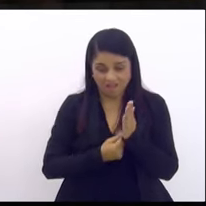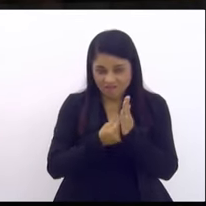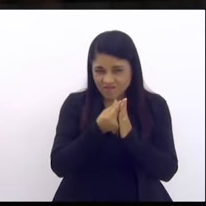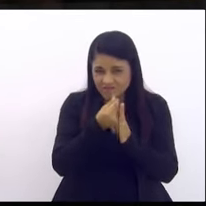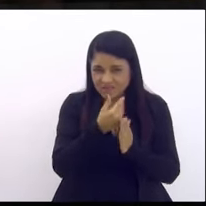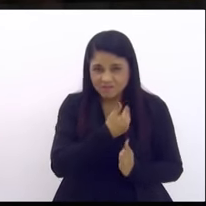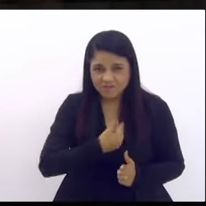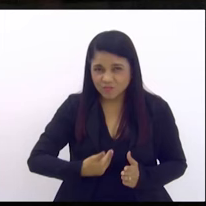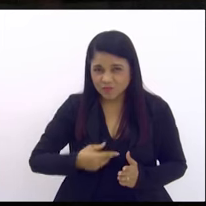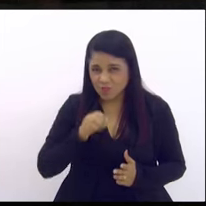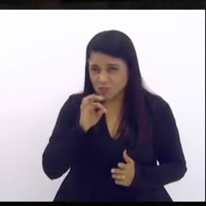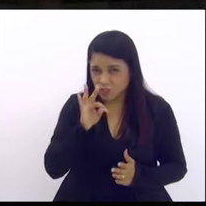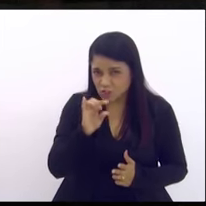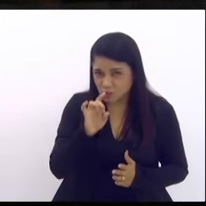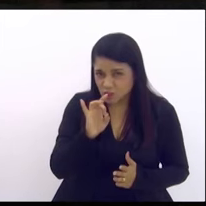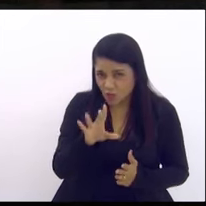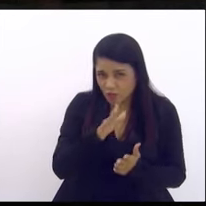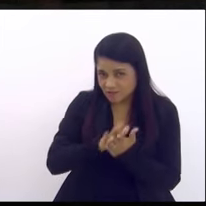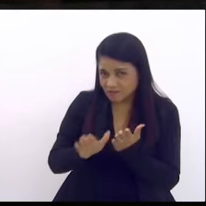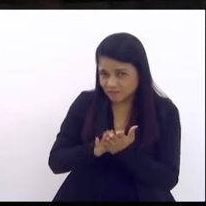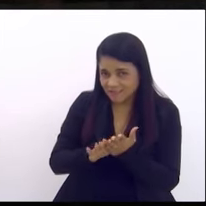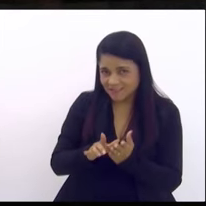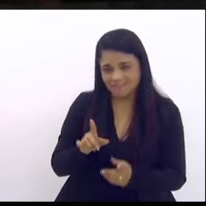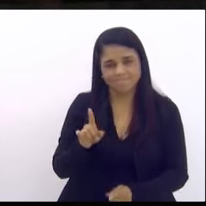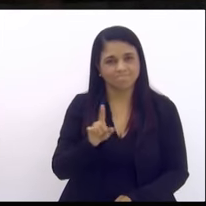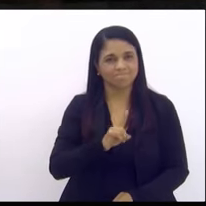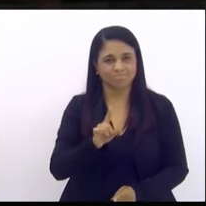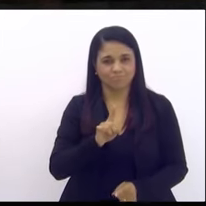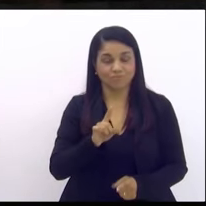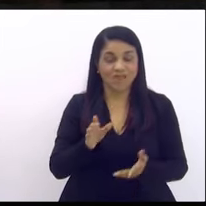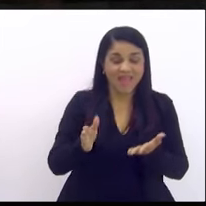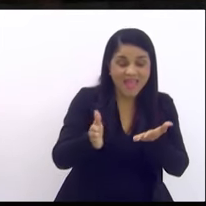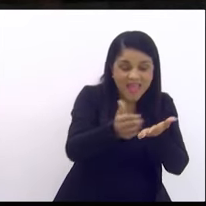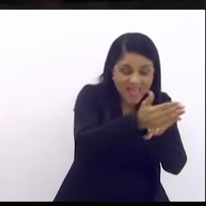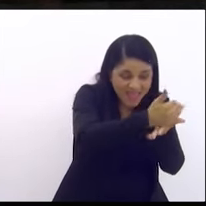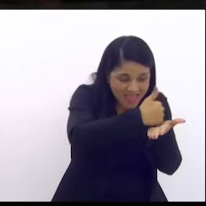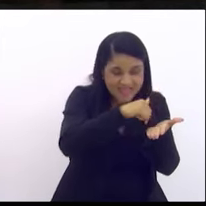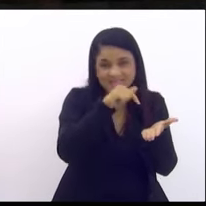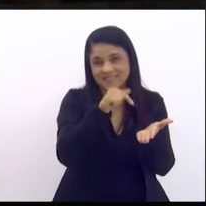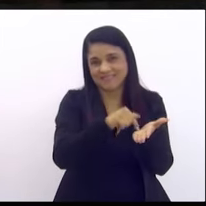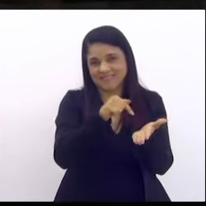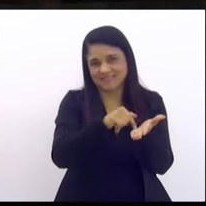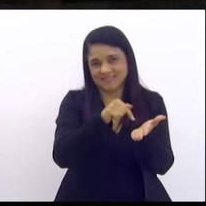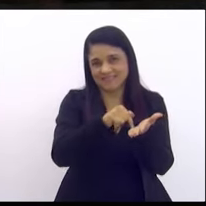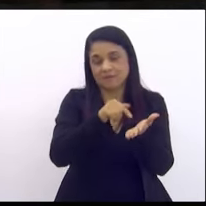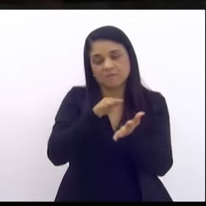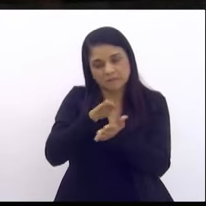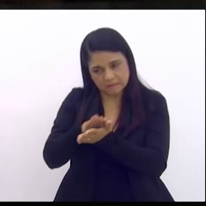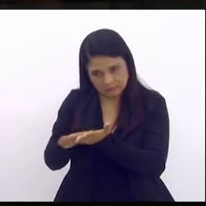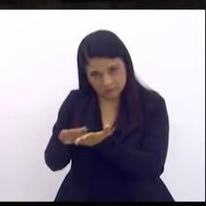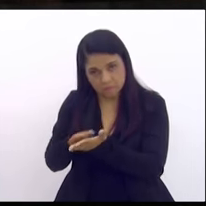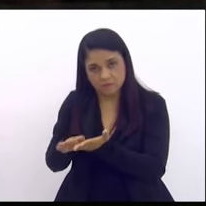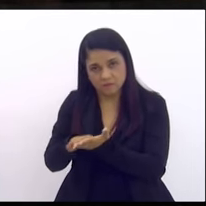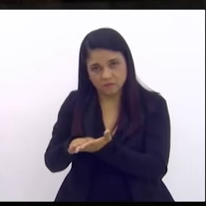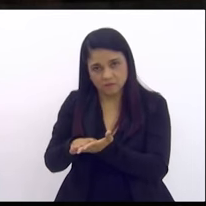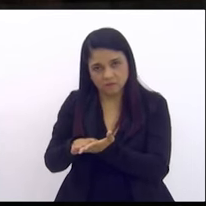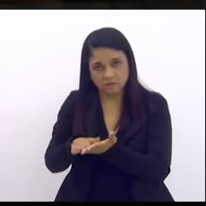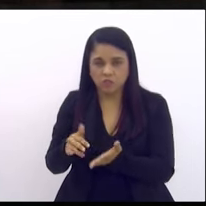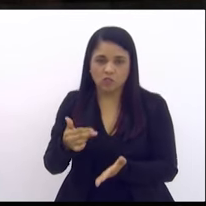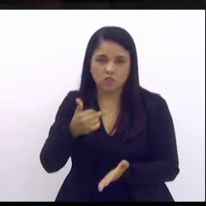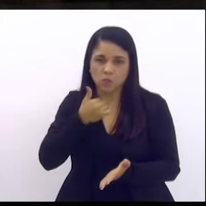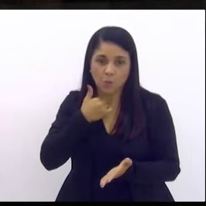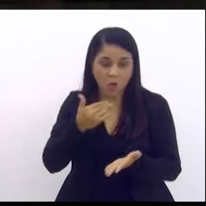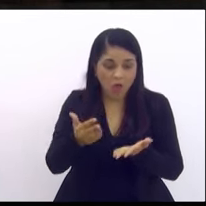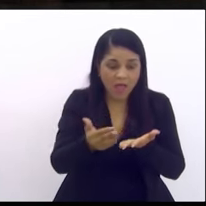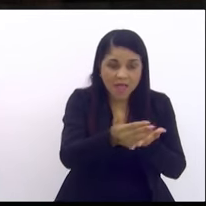despesa é despesa e receita porque não pode ter receita